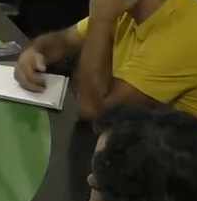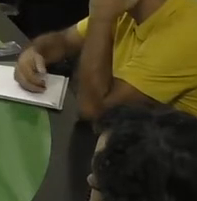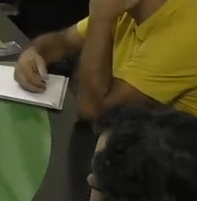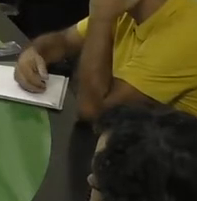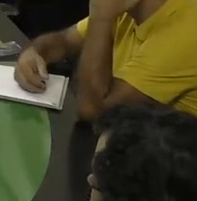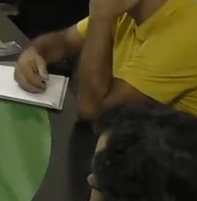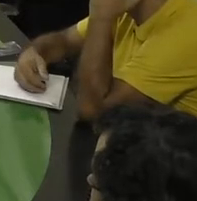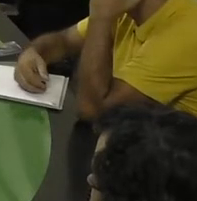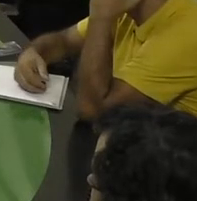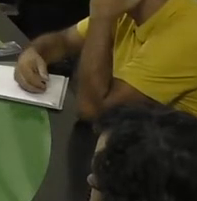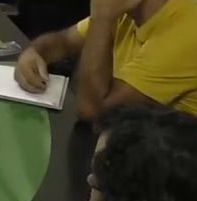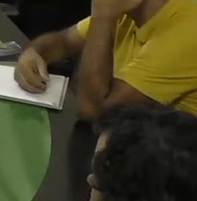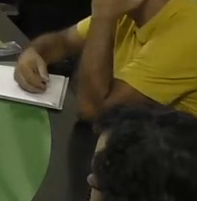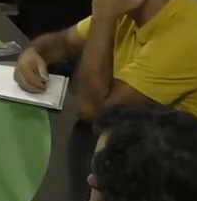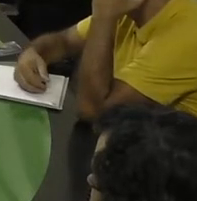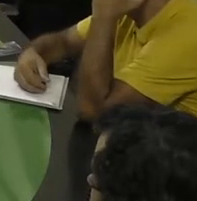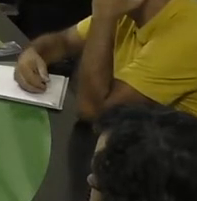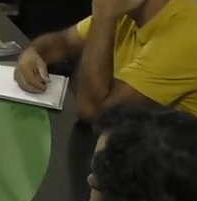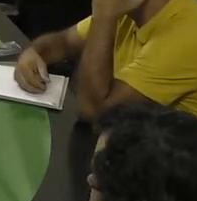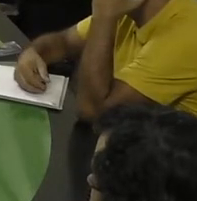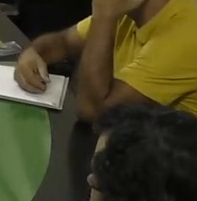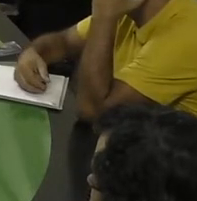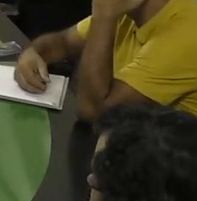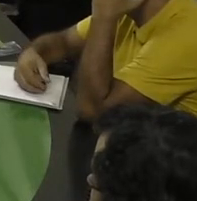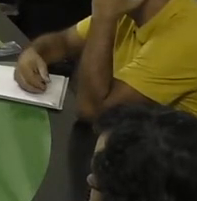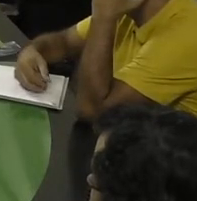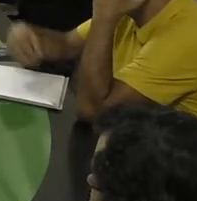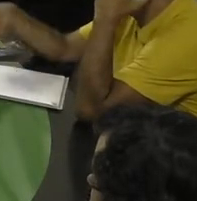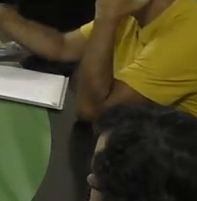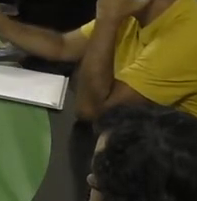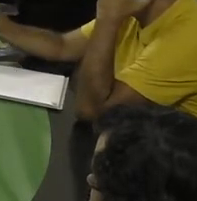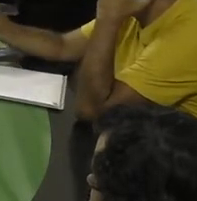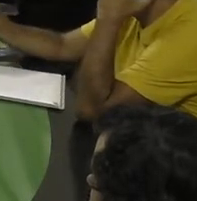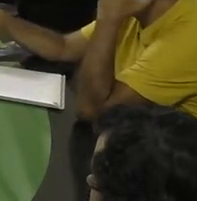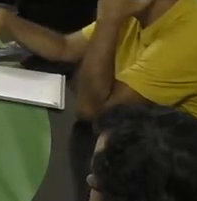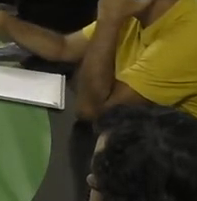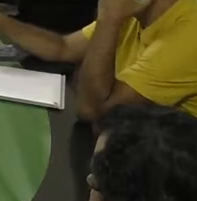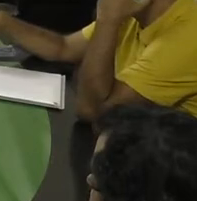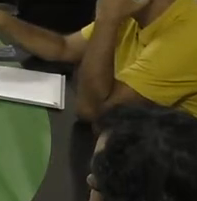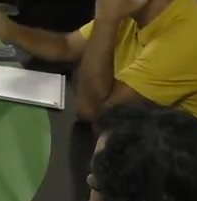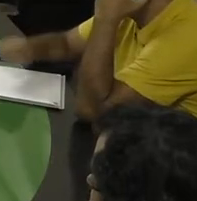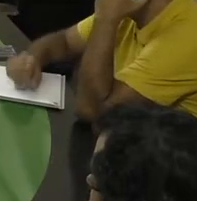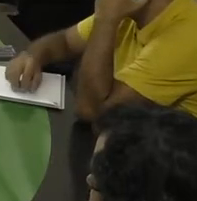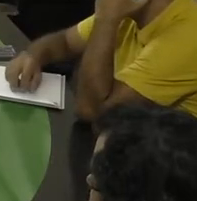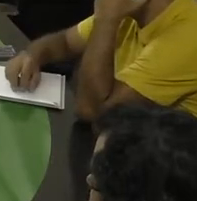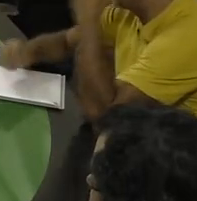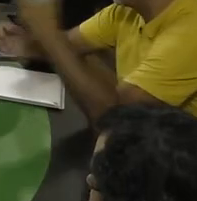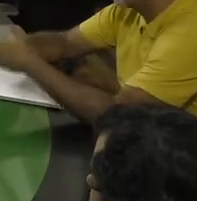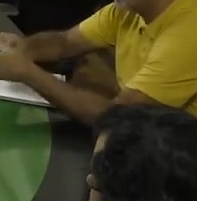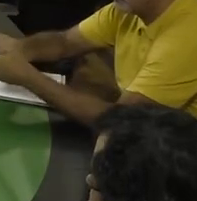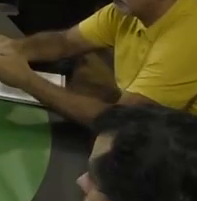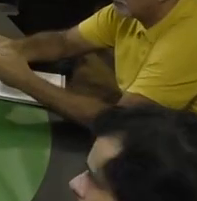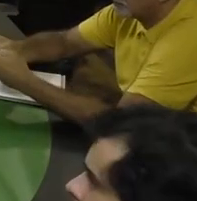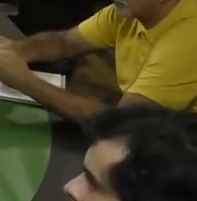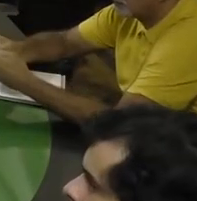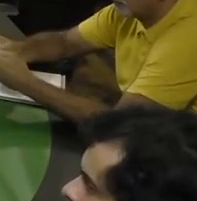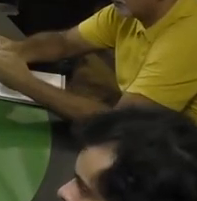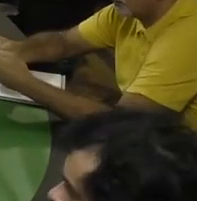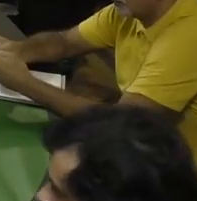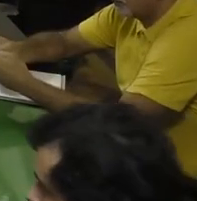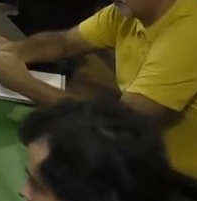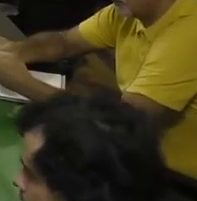a ANP, dando os esclarecimentos da ANP, e hoje, por solicitação do secretário, que